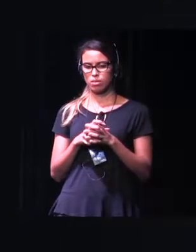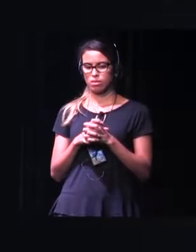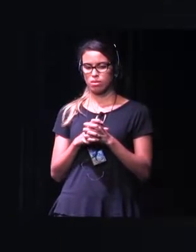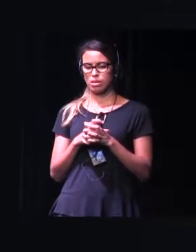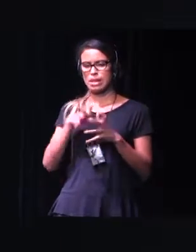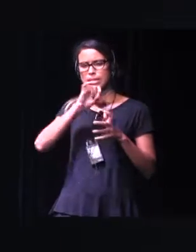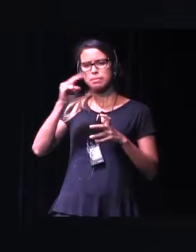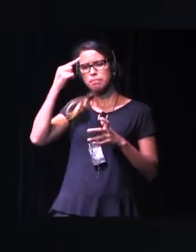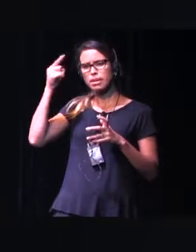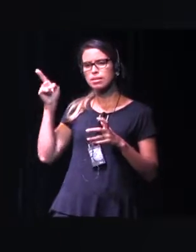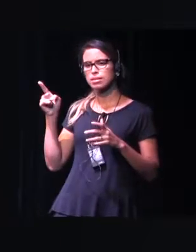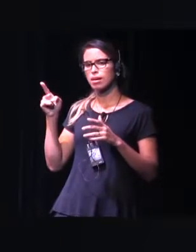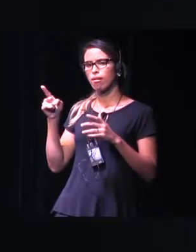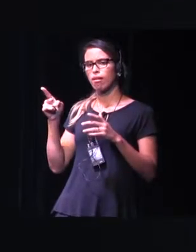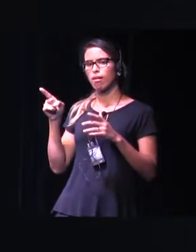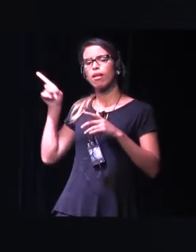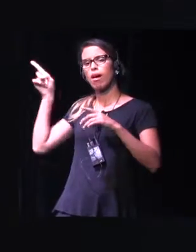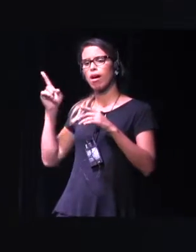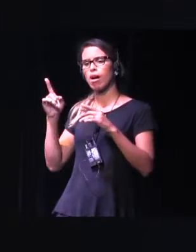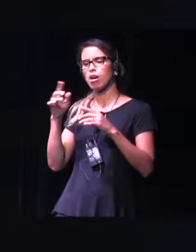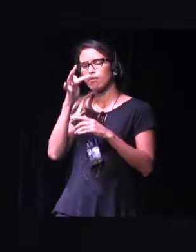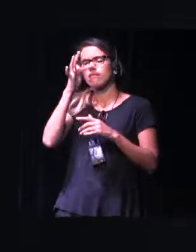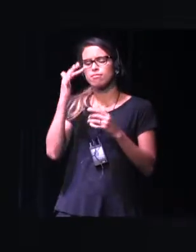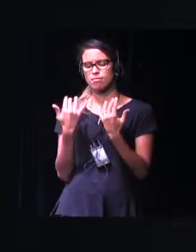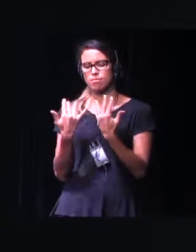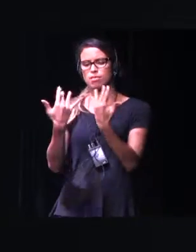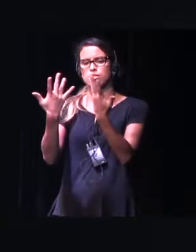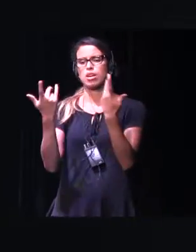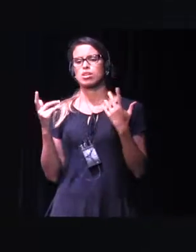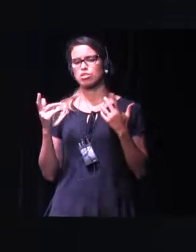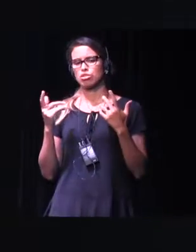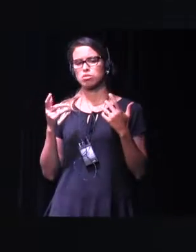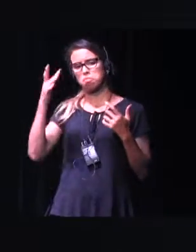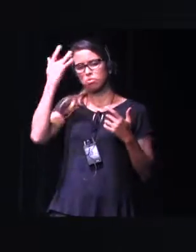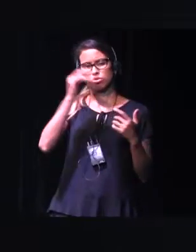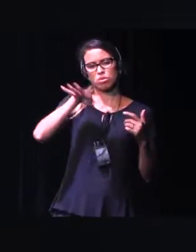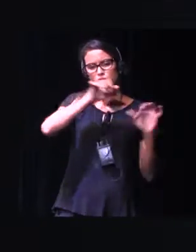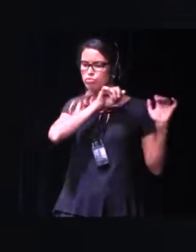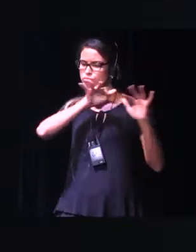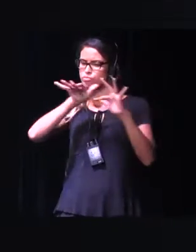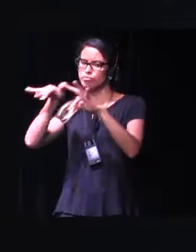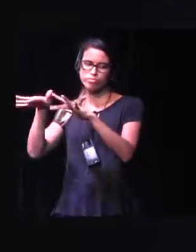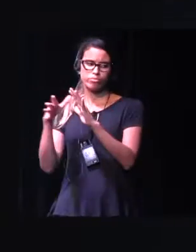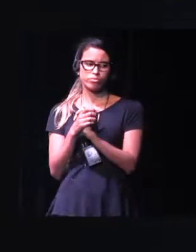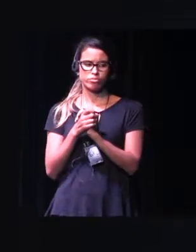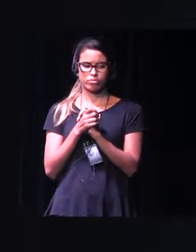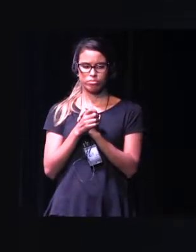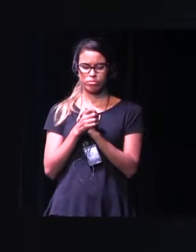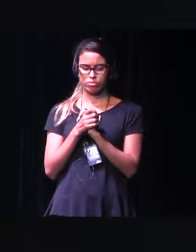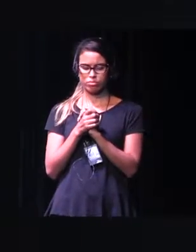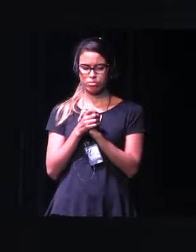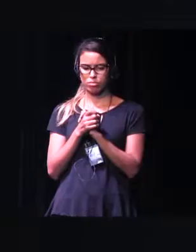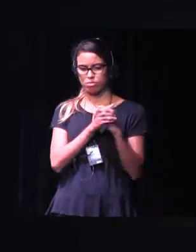Se pensa numa coberta comum, um jardim botânico em cima, cultivo comunitário,